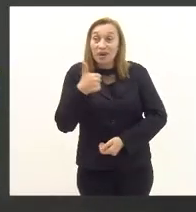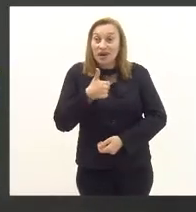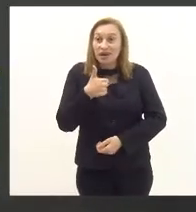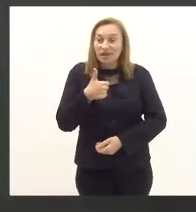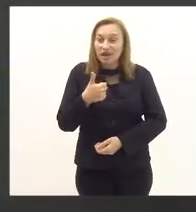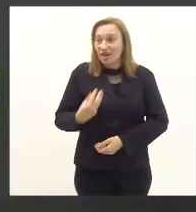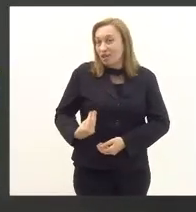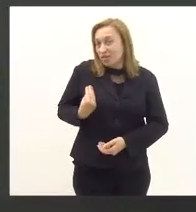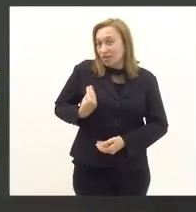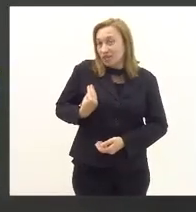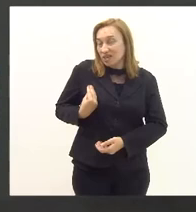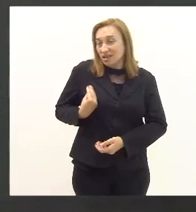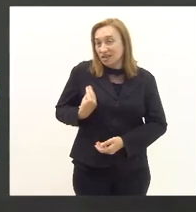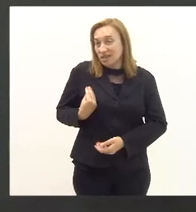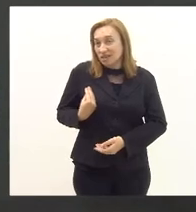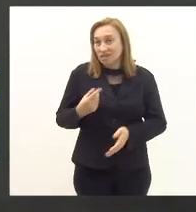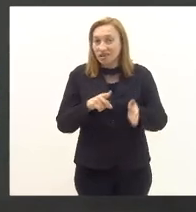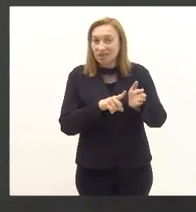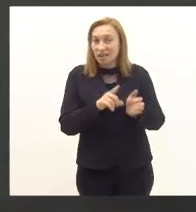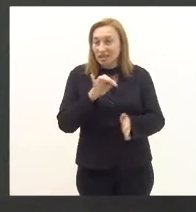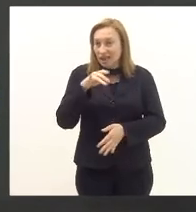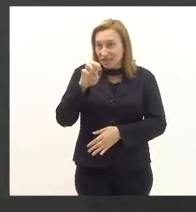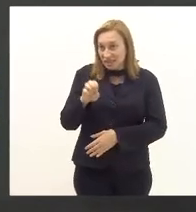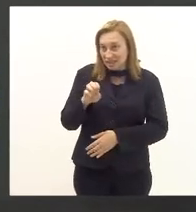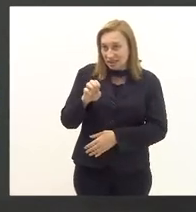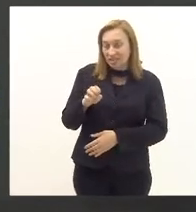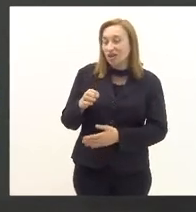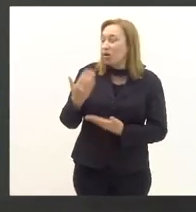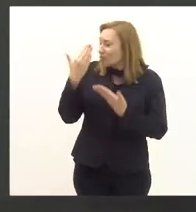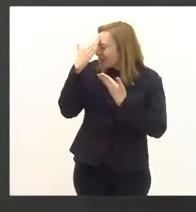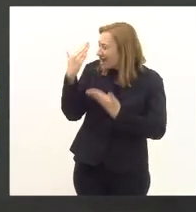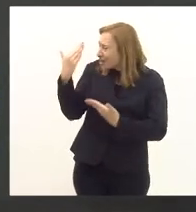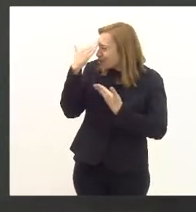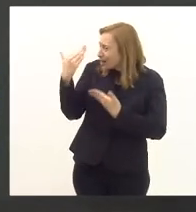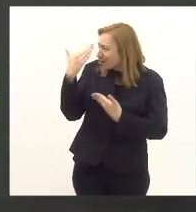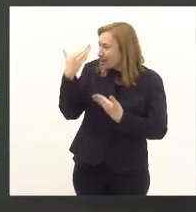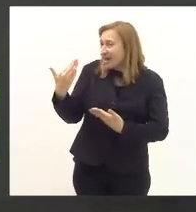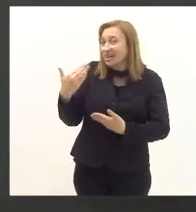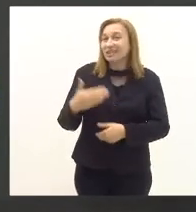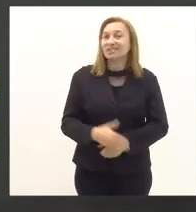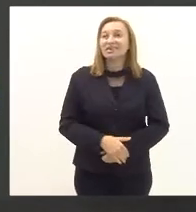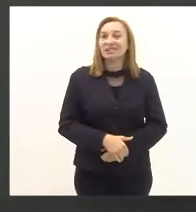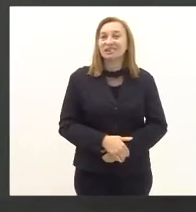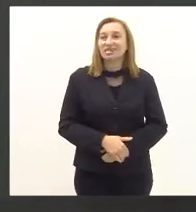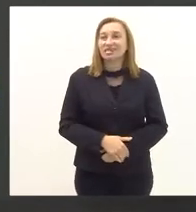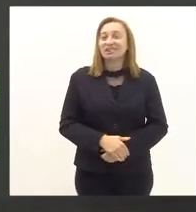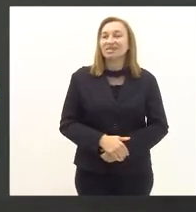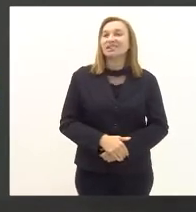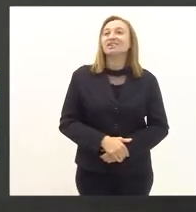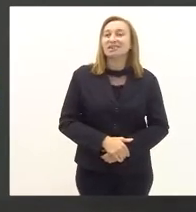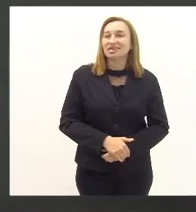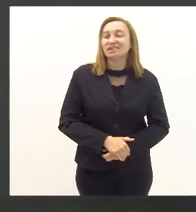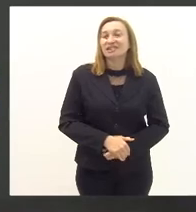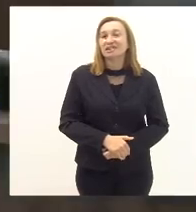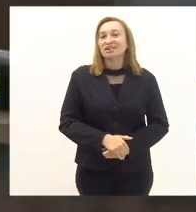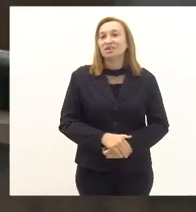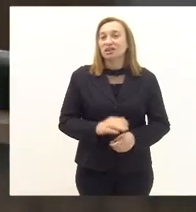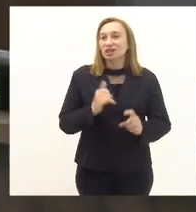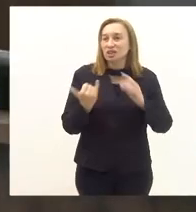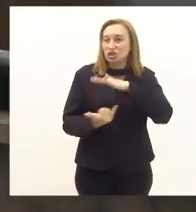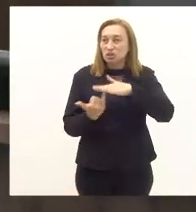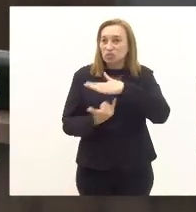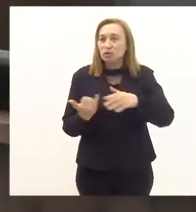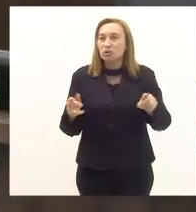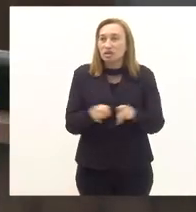a presença de Dianari Siqueira. Dianari, muito obrigado. Casa NEM presente, né, Instituto